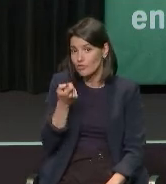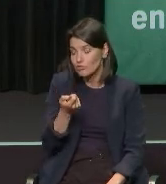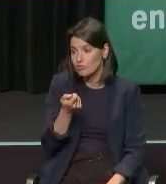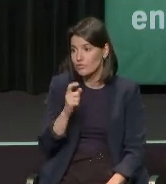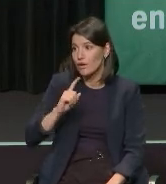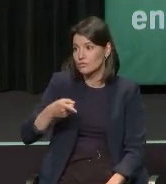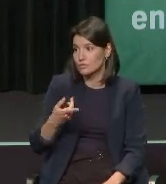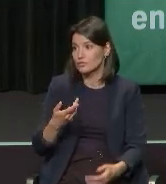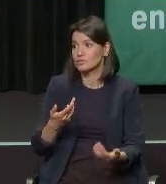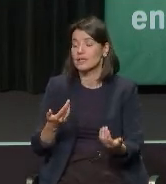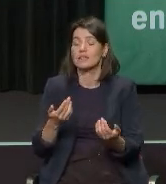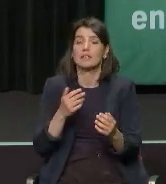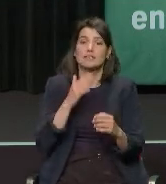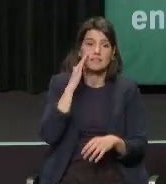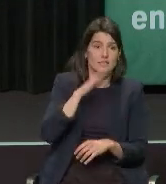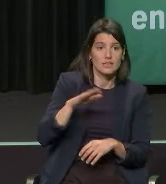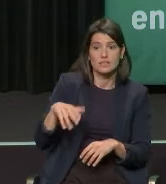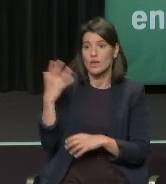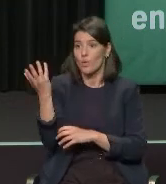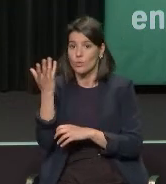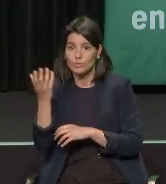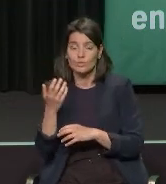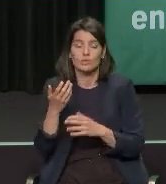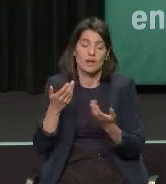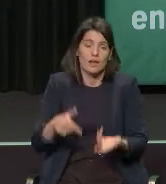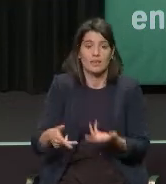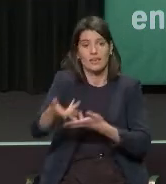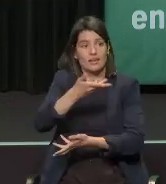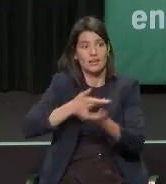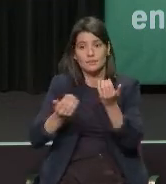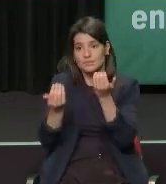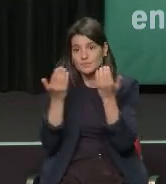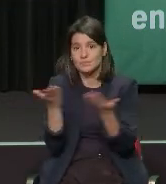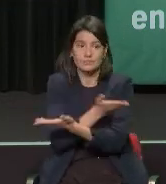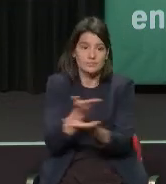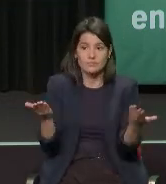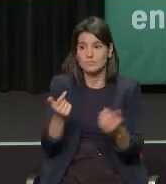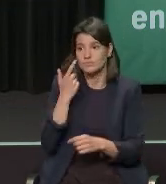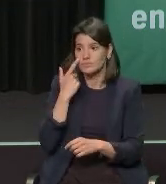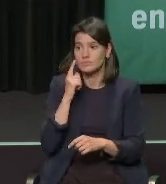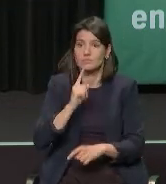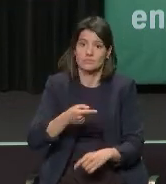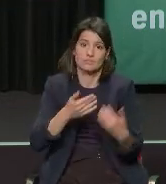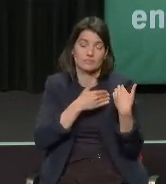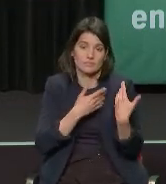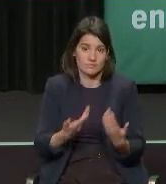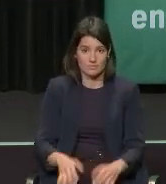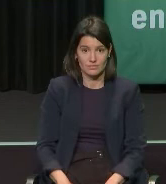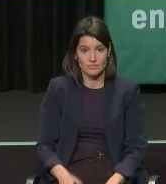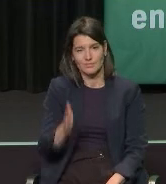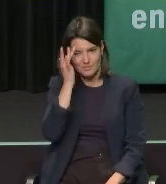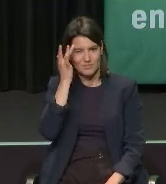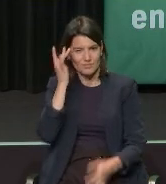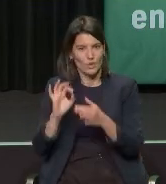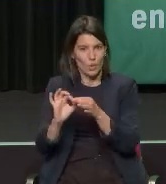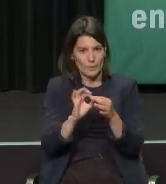ser o papel da ciência e da cultura científica nesta partilha de dados e partilha de conhecimentos. É mais fácil